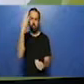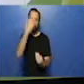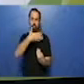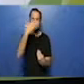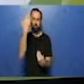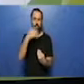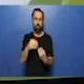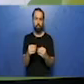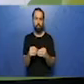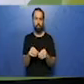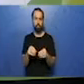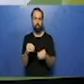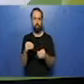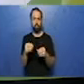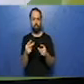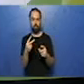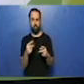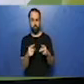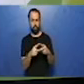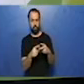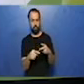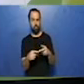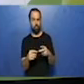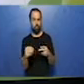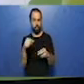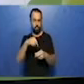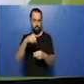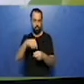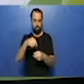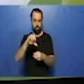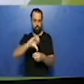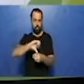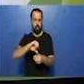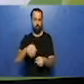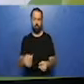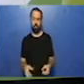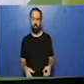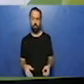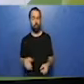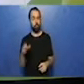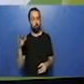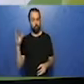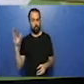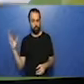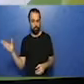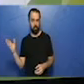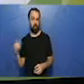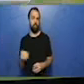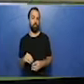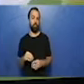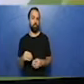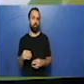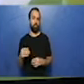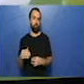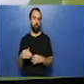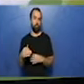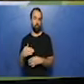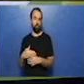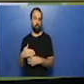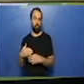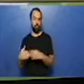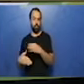nesse caso, ela se chama homogênea. Na segunda mistura, nós temos a mistura heterogênea, que ela é formada